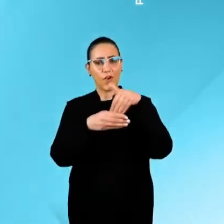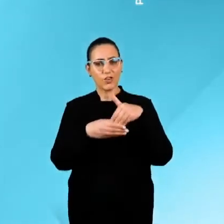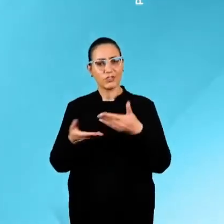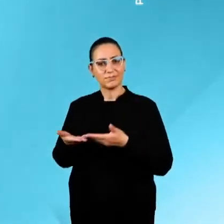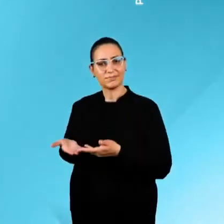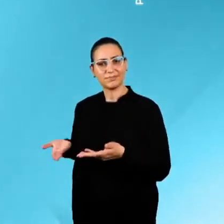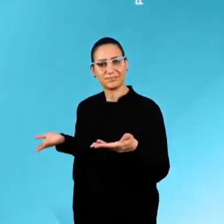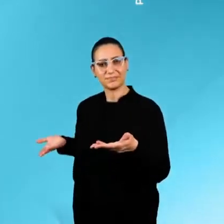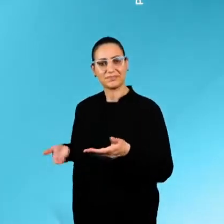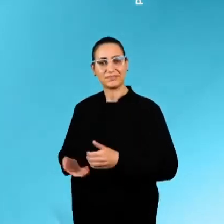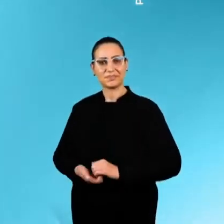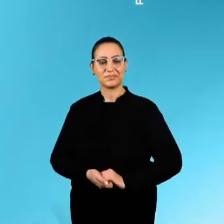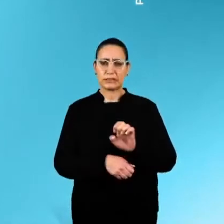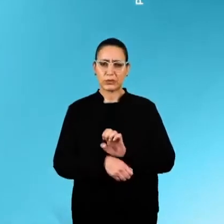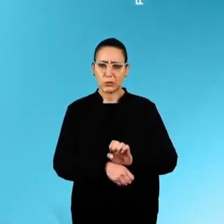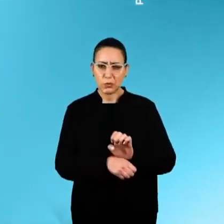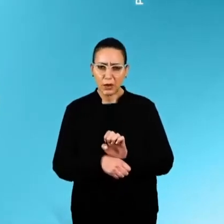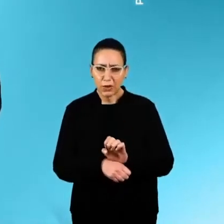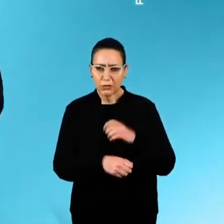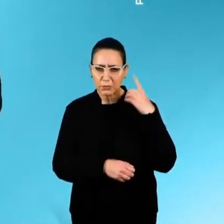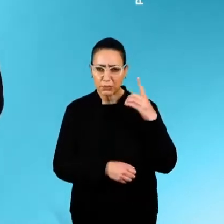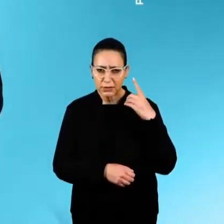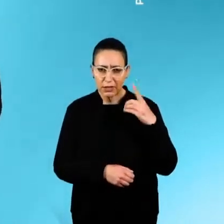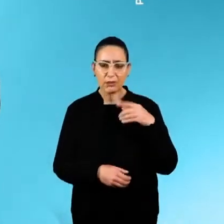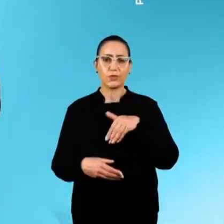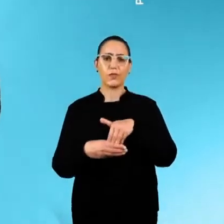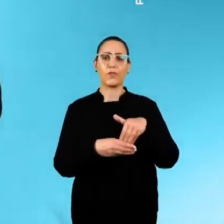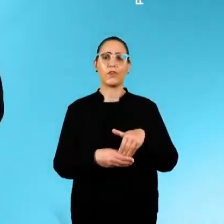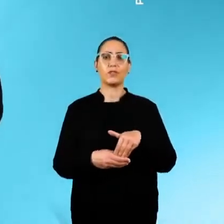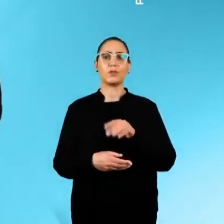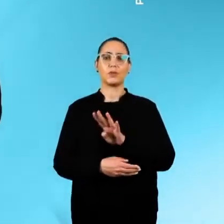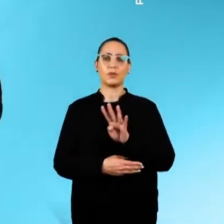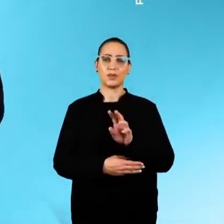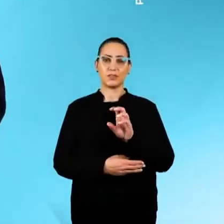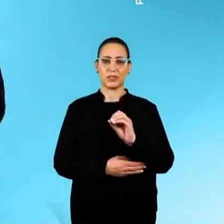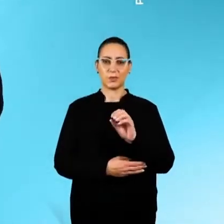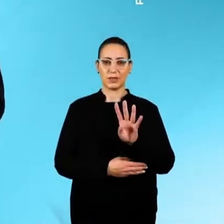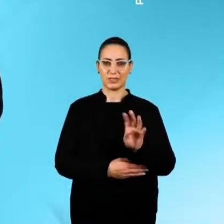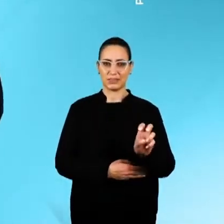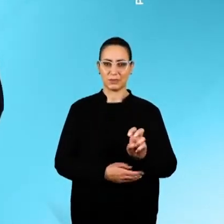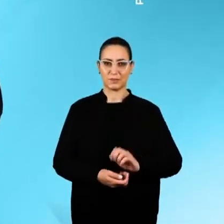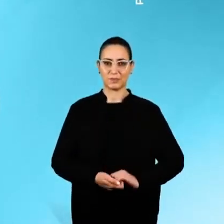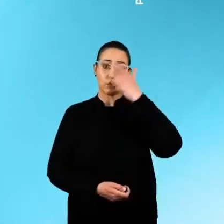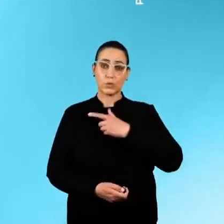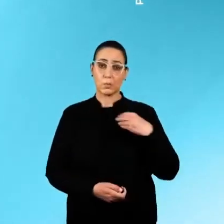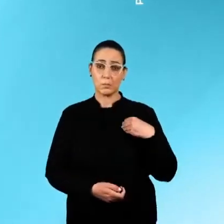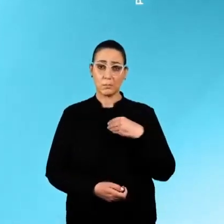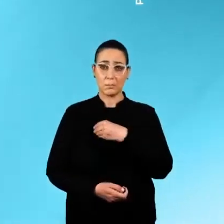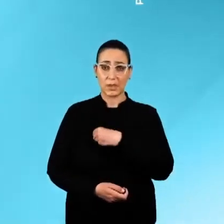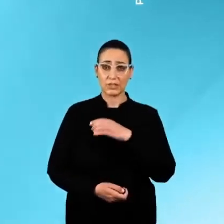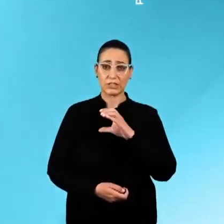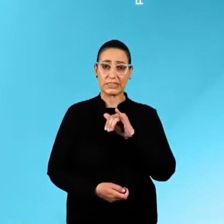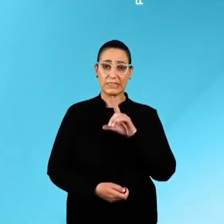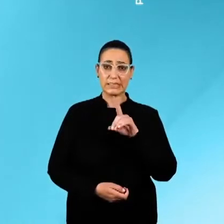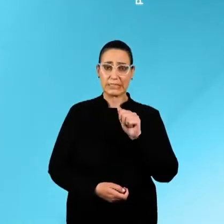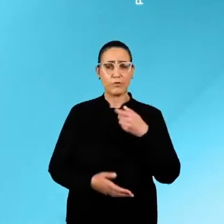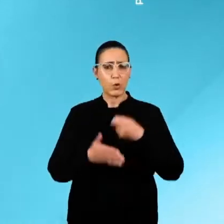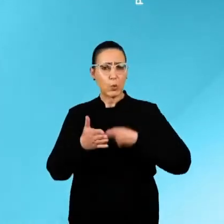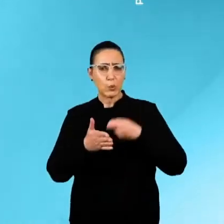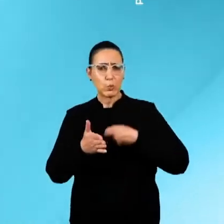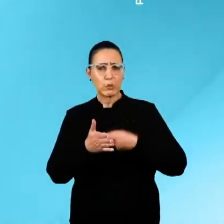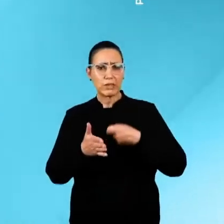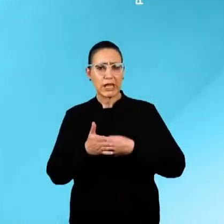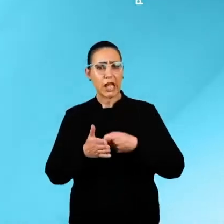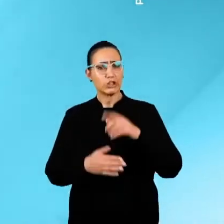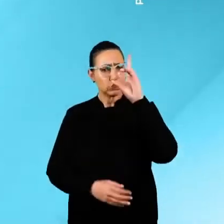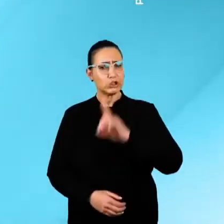Duarte, 44124. Estadual é Dr. Carlos Cruz, 44045. Sou doutora Cida Brizola, lutarei